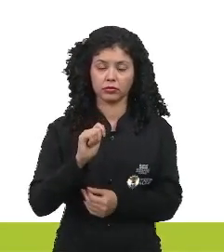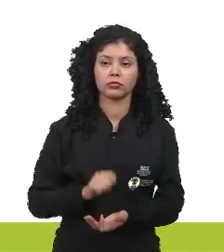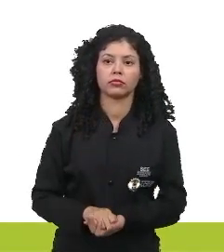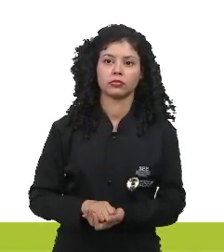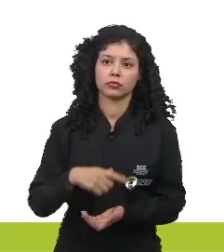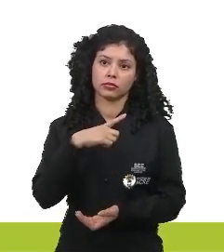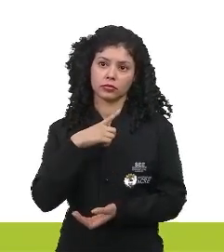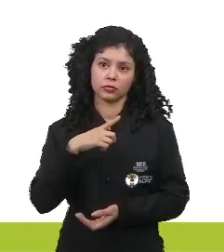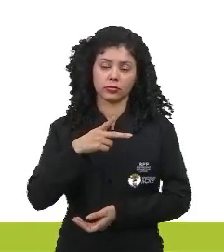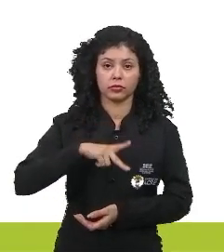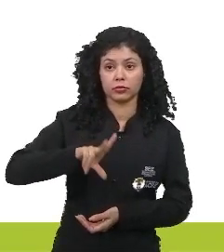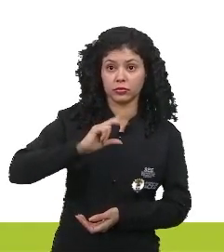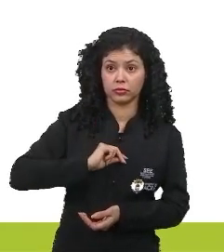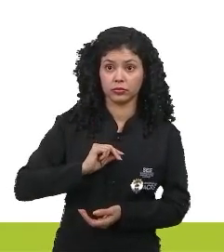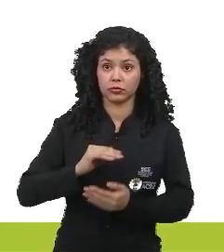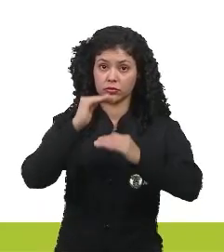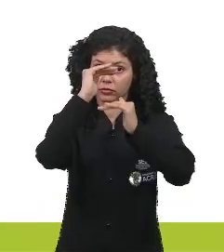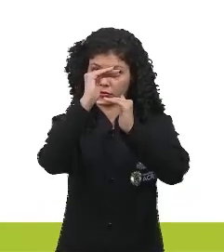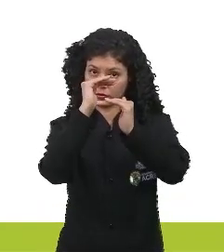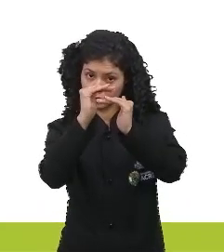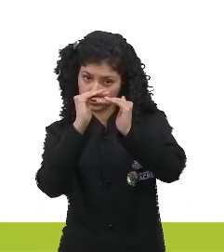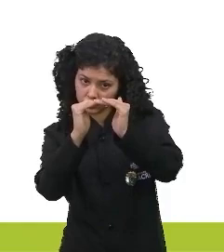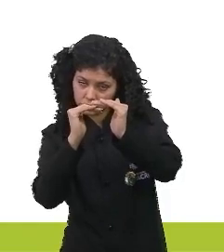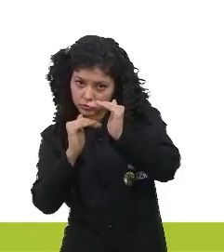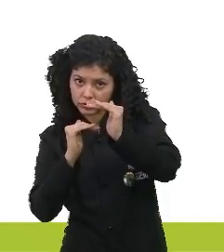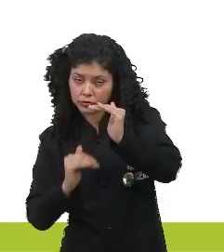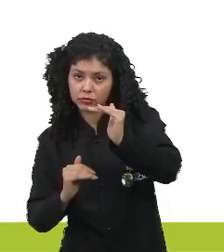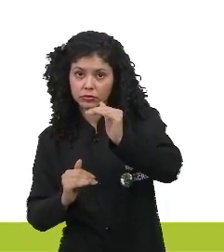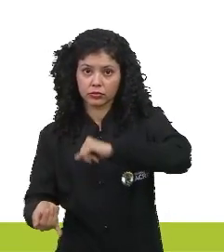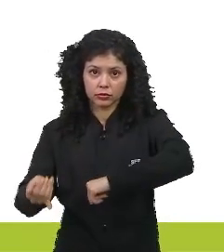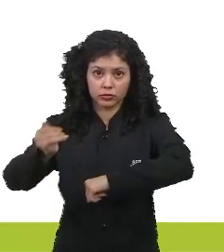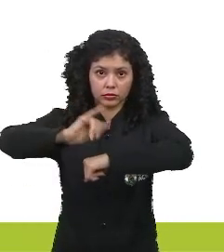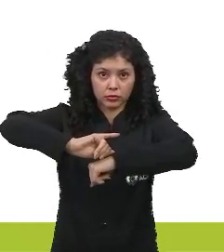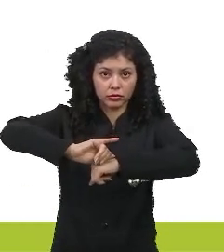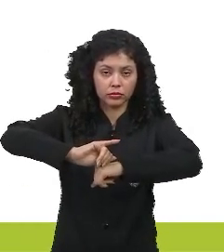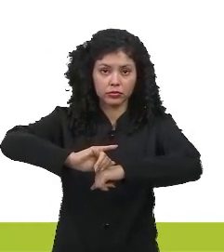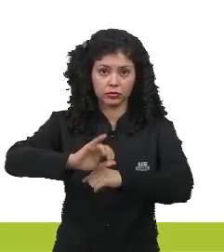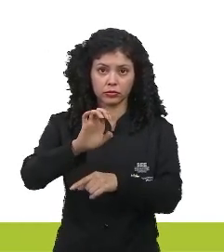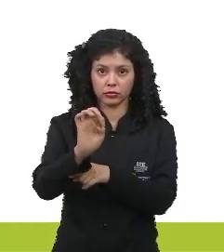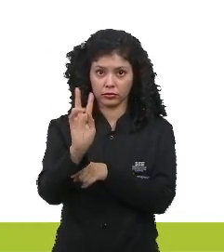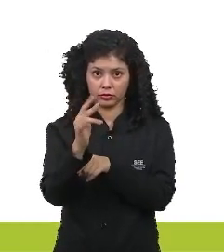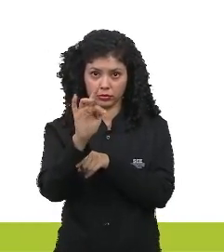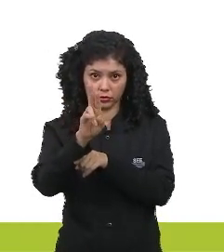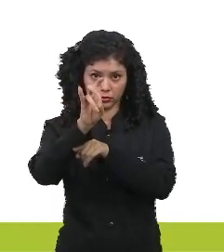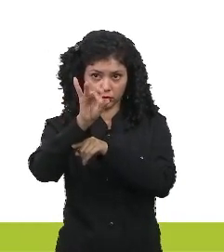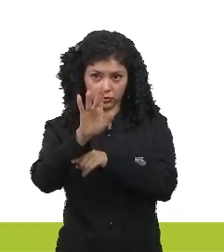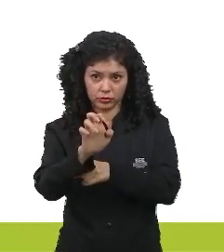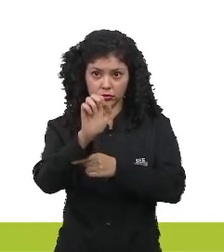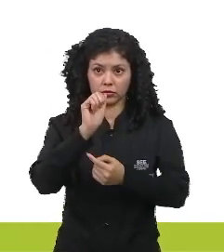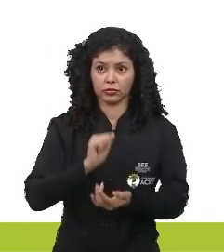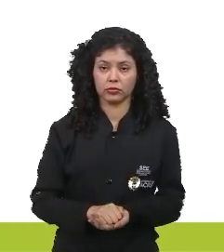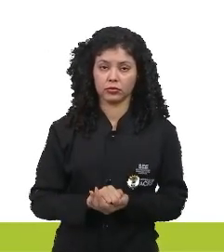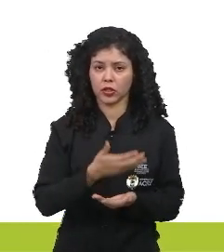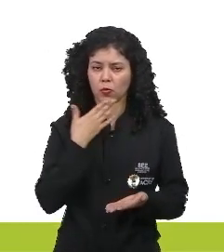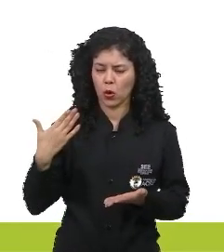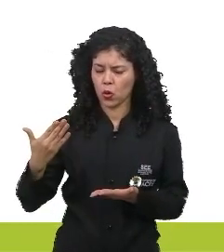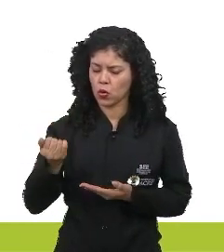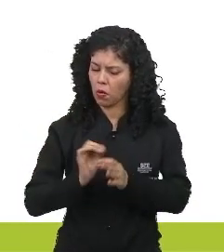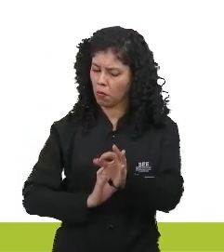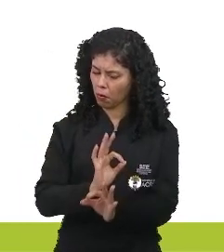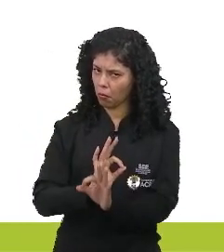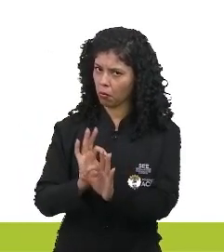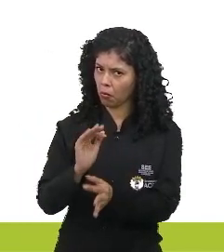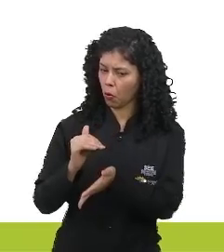que Portugal dividiu aí em capitanias hereditárias e para melhor administrar o território,